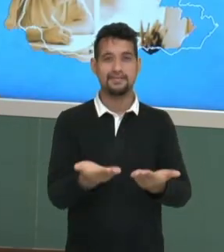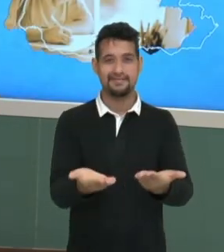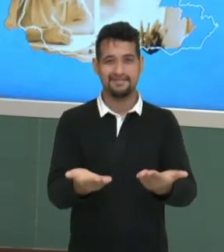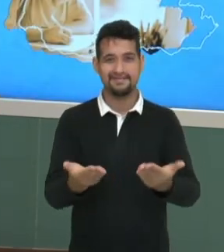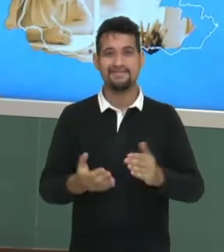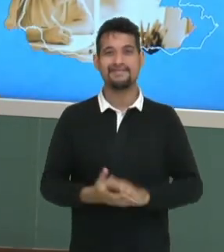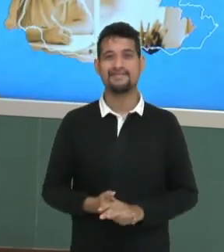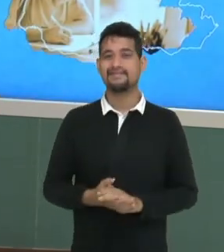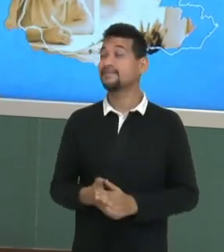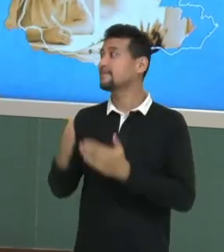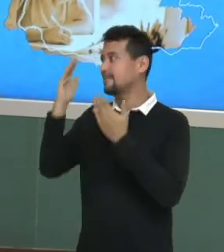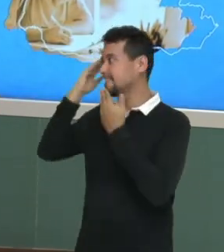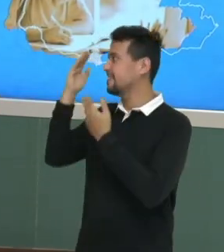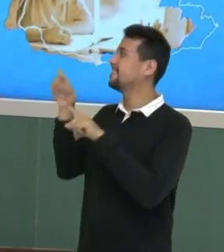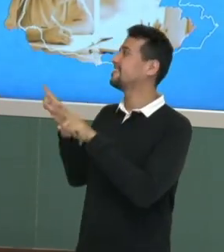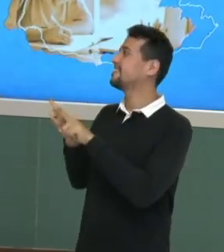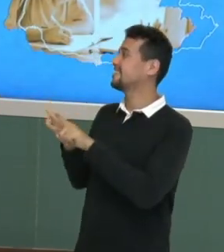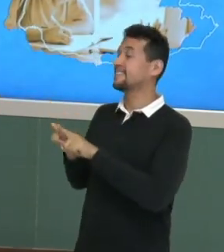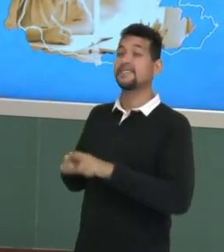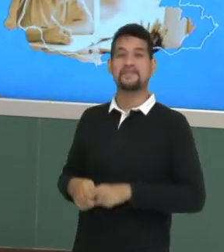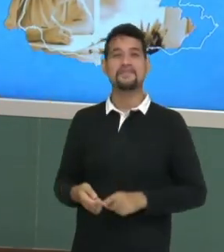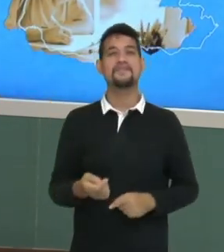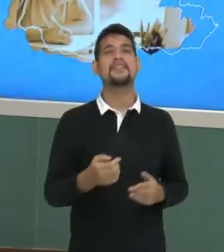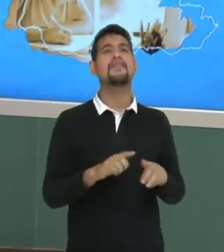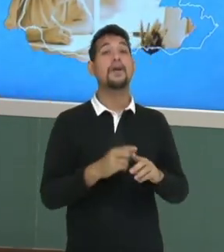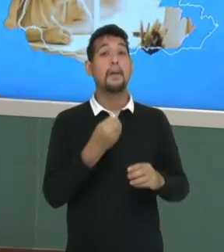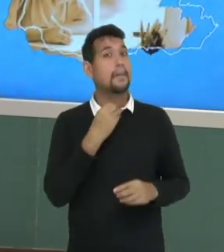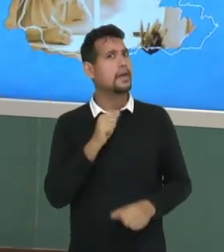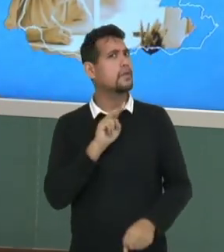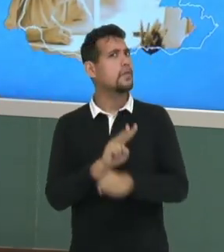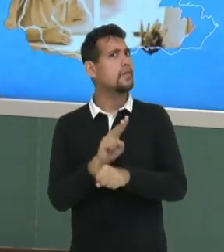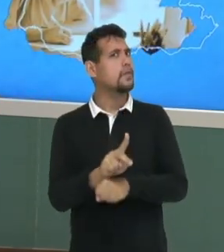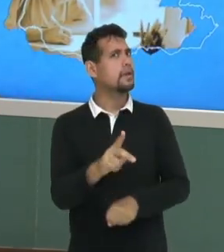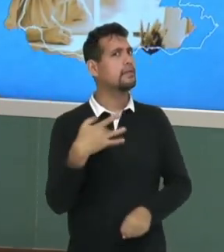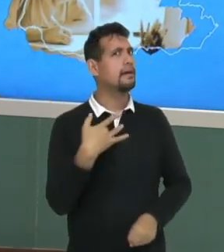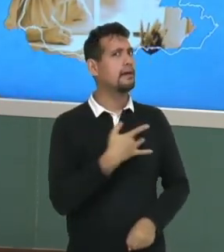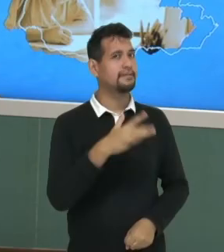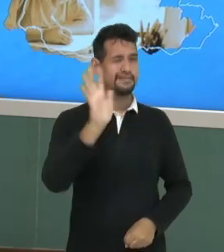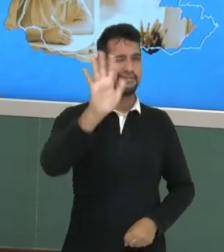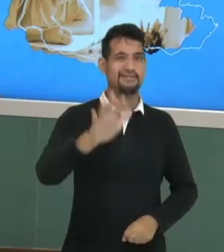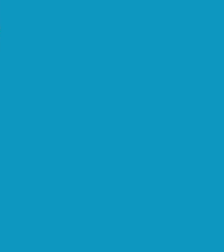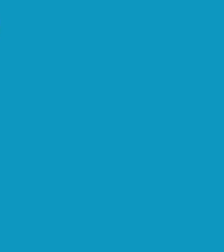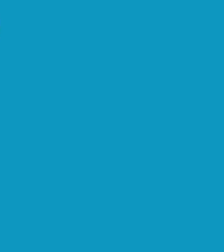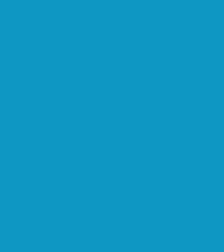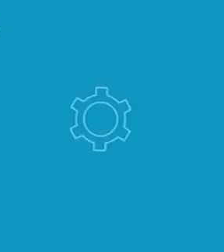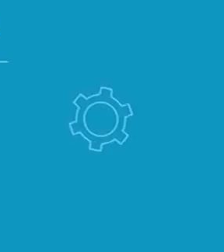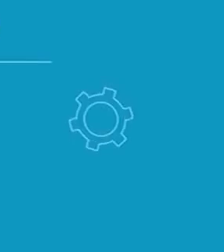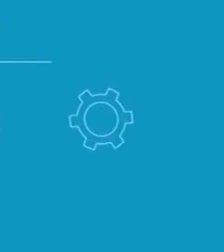presença, agradeço o Kelvin, nosso intérprete. Fiquem bem, se cuidem e até a próxima!